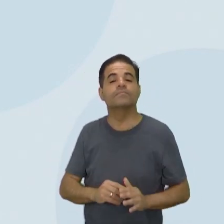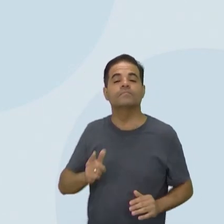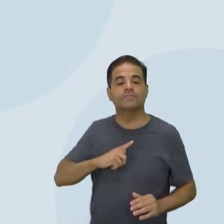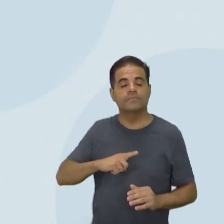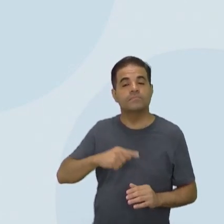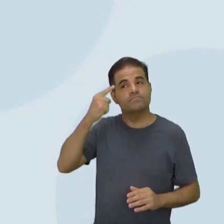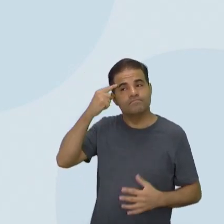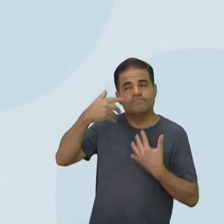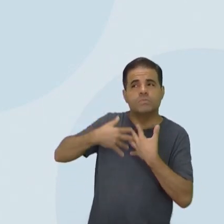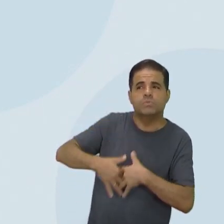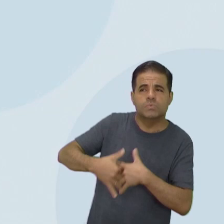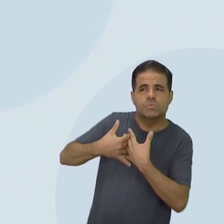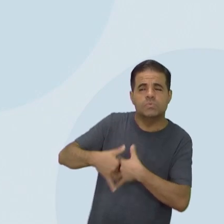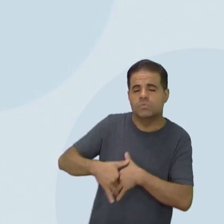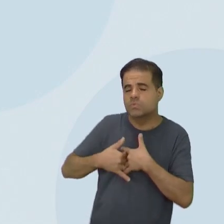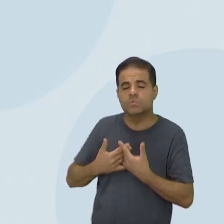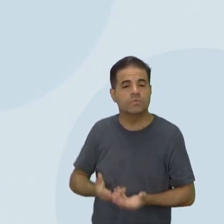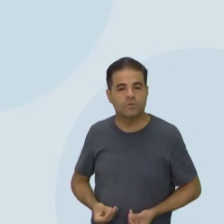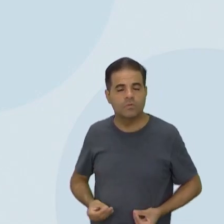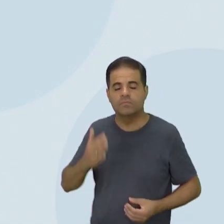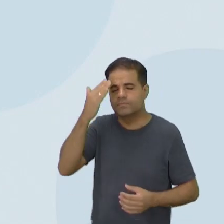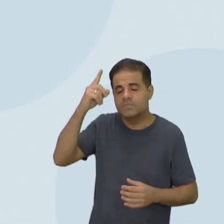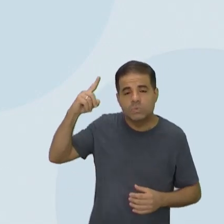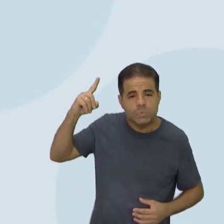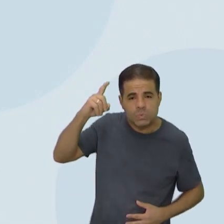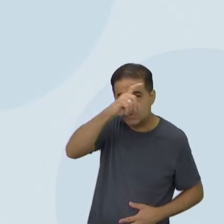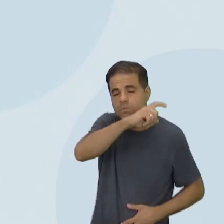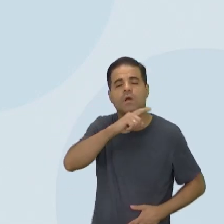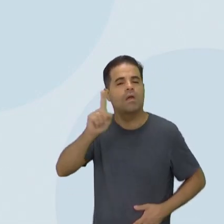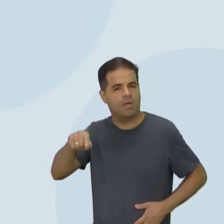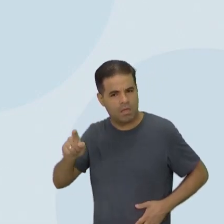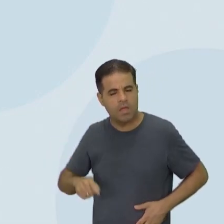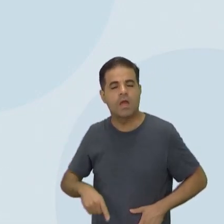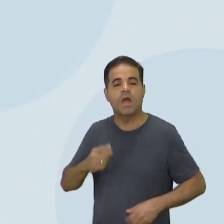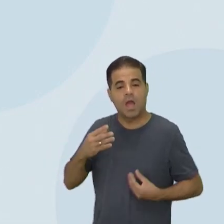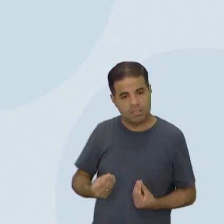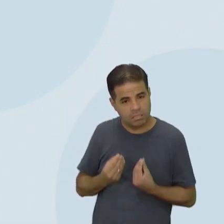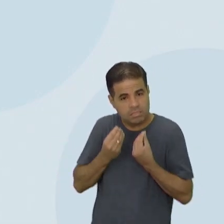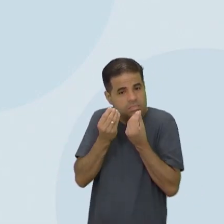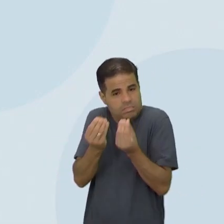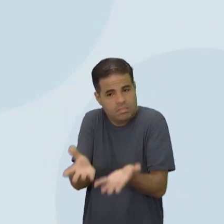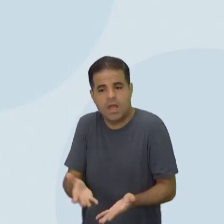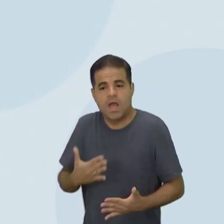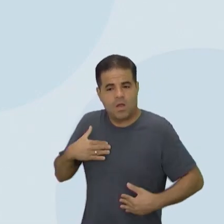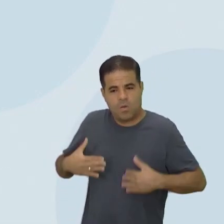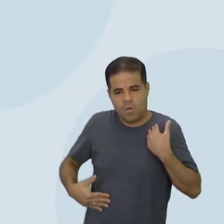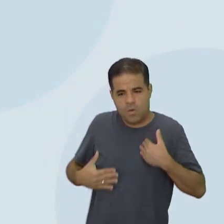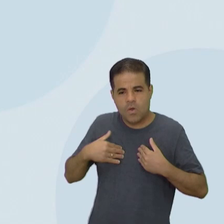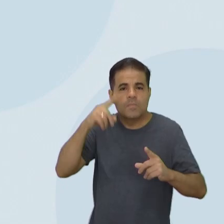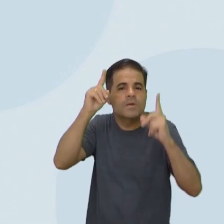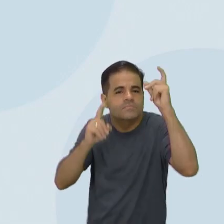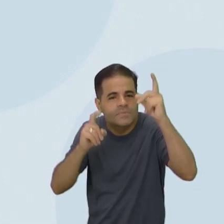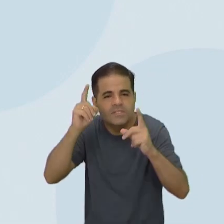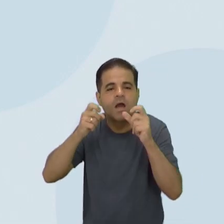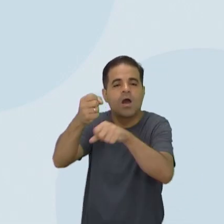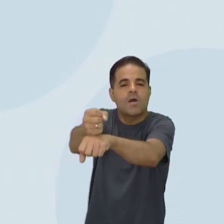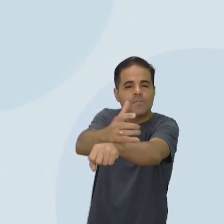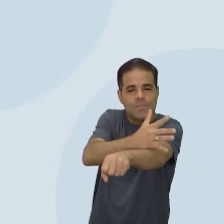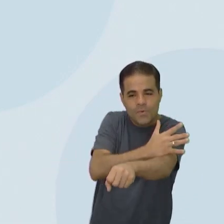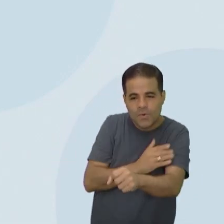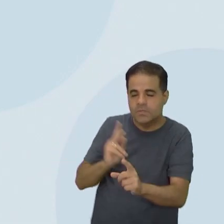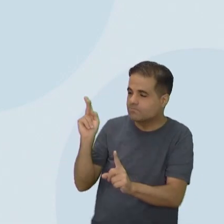tenham consciência da complexidade que é dar a vida, corpo, expressão e emoção